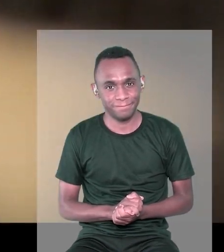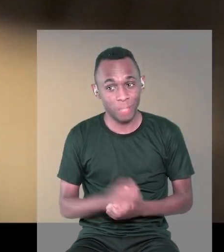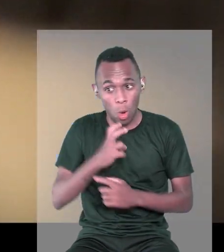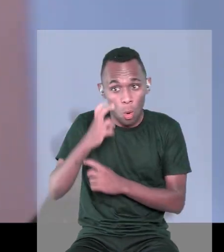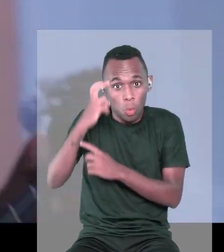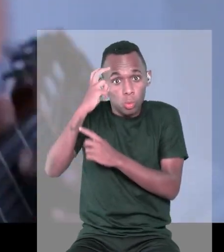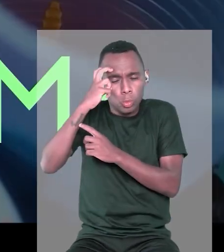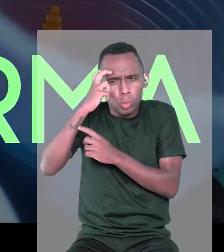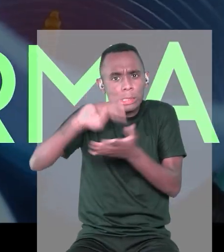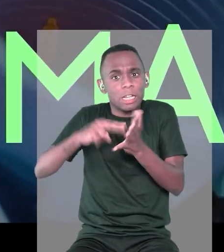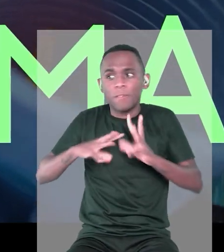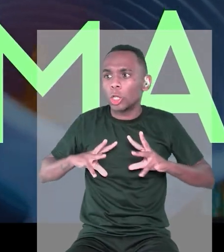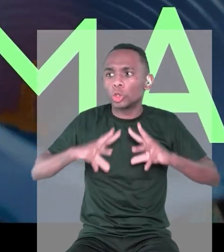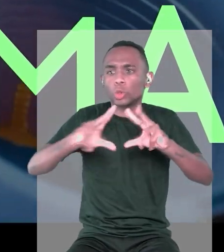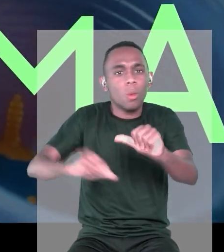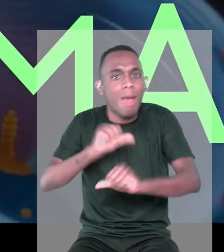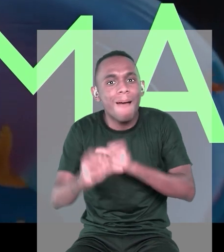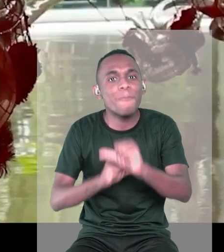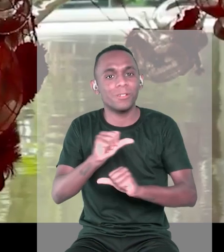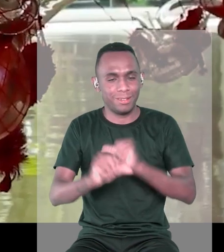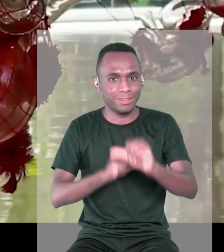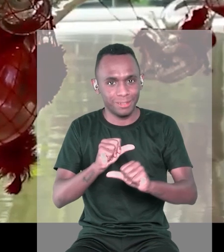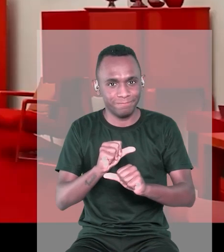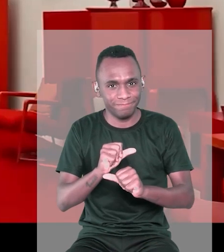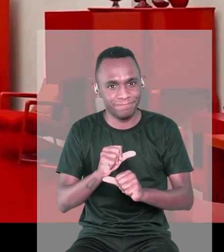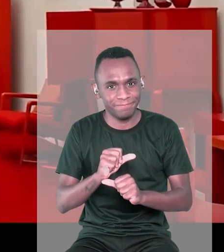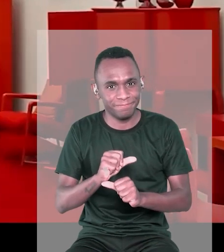A cultura é tudo aquilo que transforma.